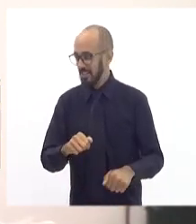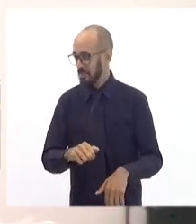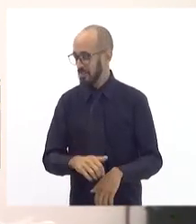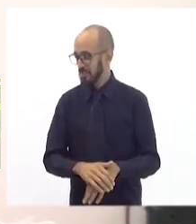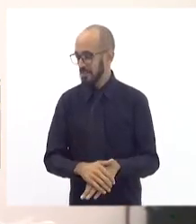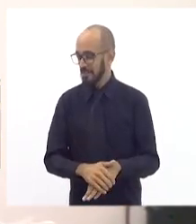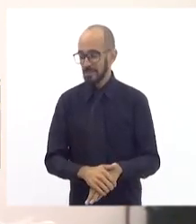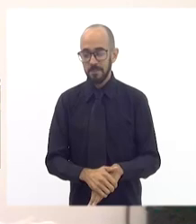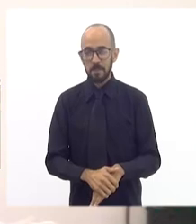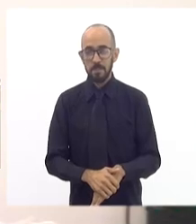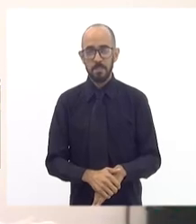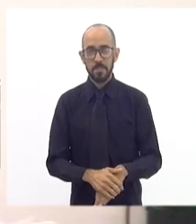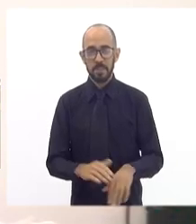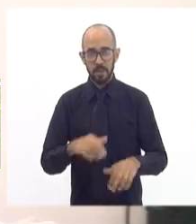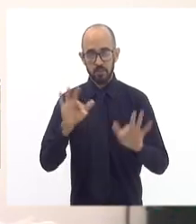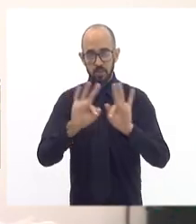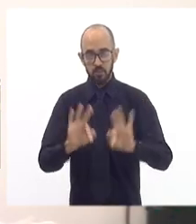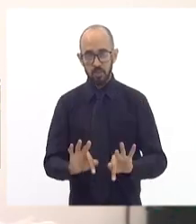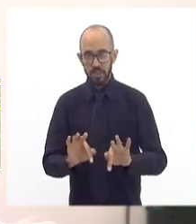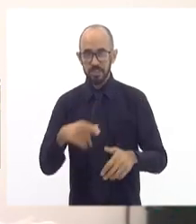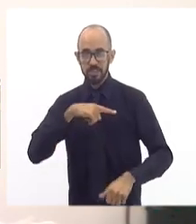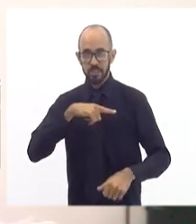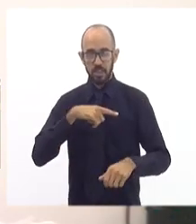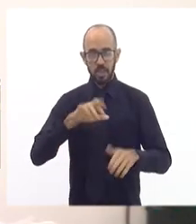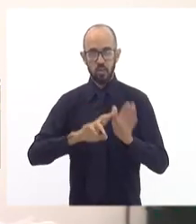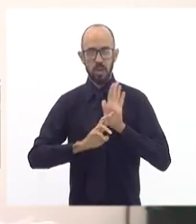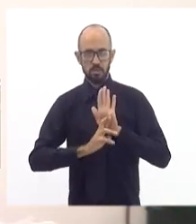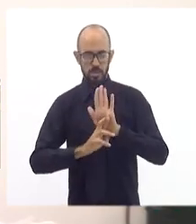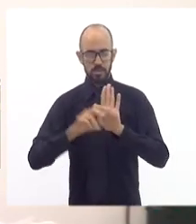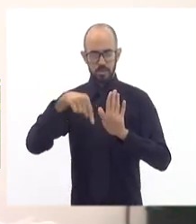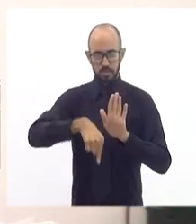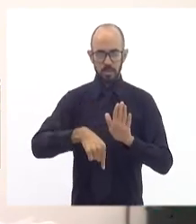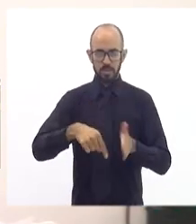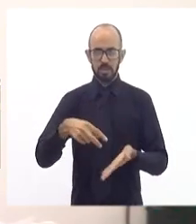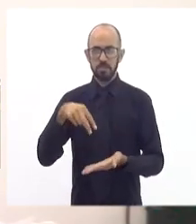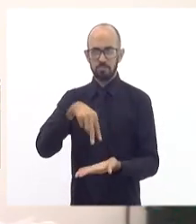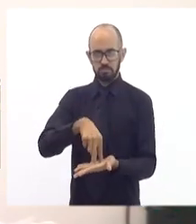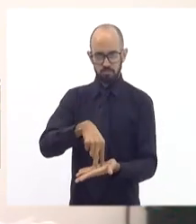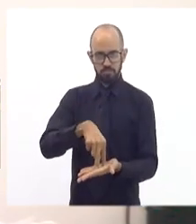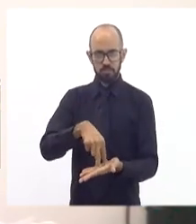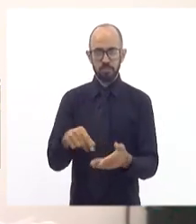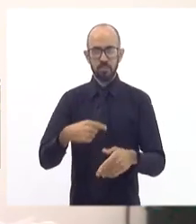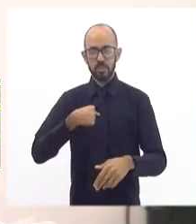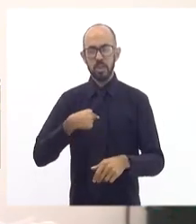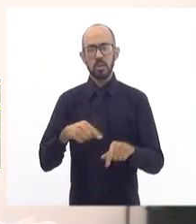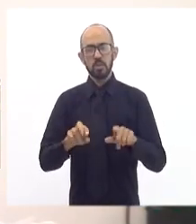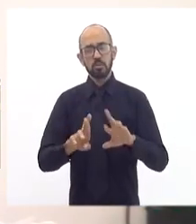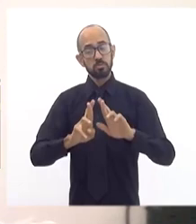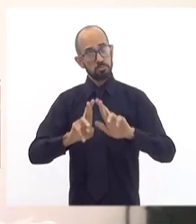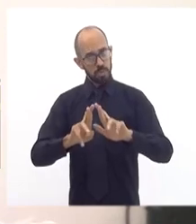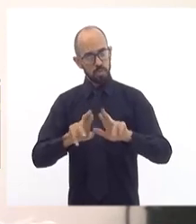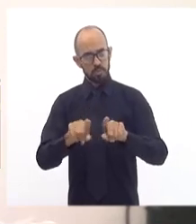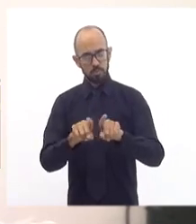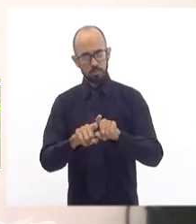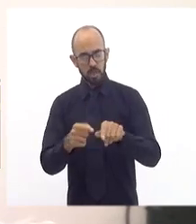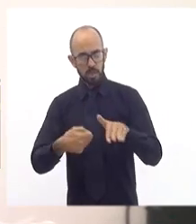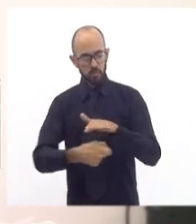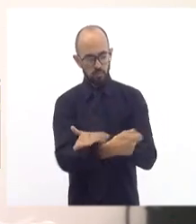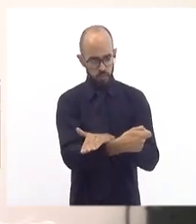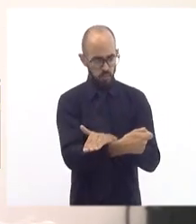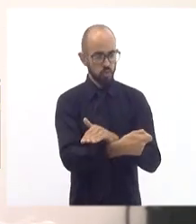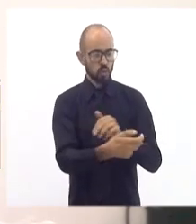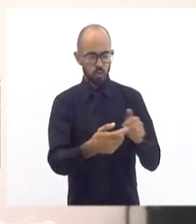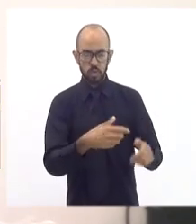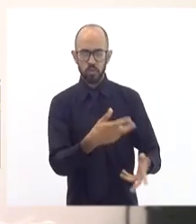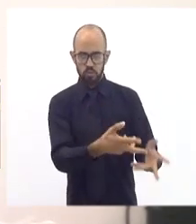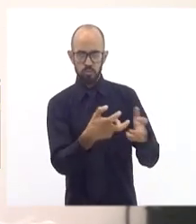e ela fico muito feliz que tenha vários representantes da empresa que presentes Espero que também tem uma investidores ou presente ou nos ouvindo senão por